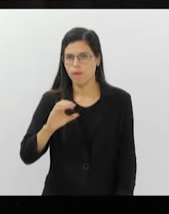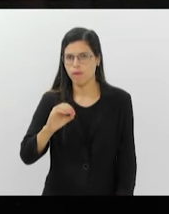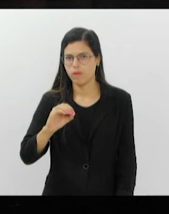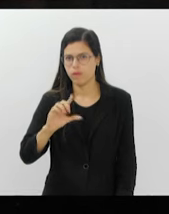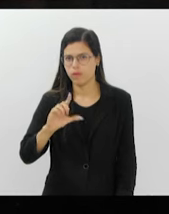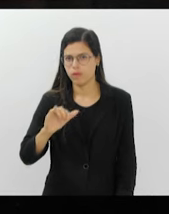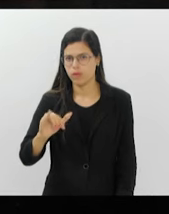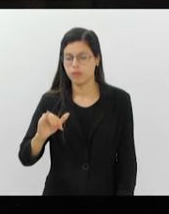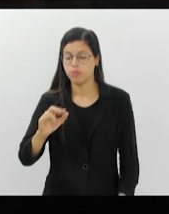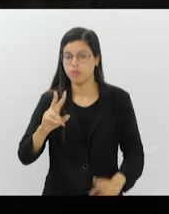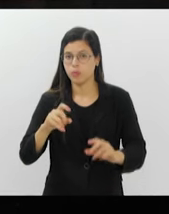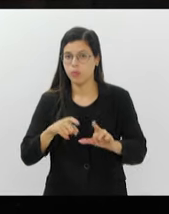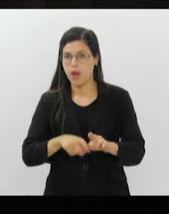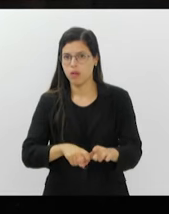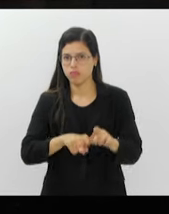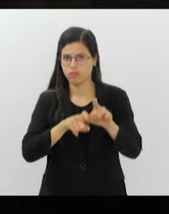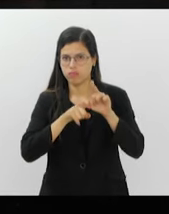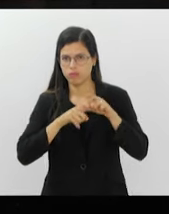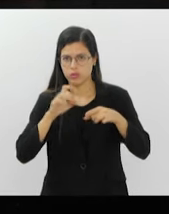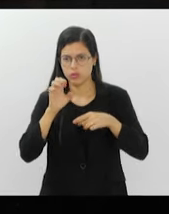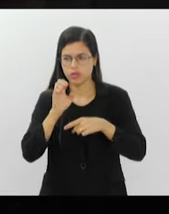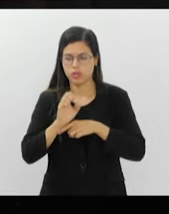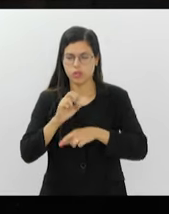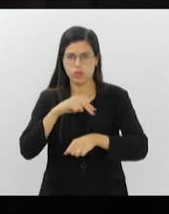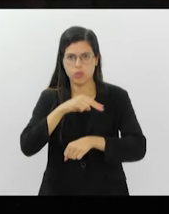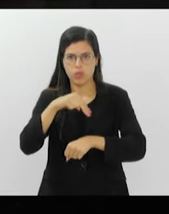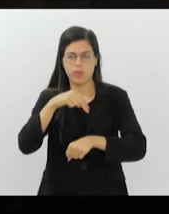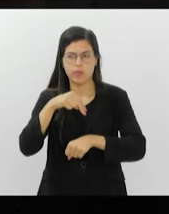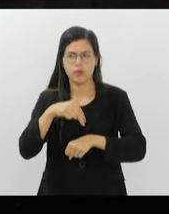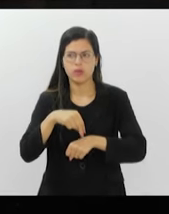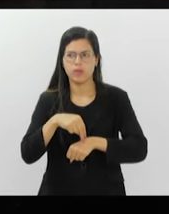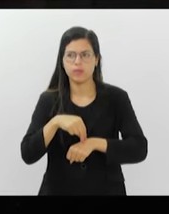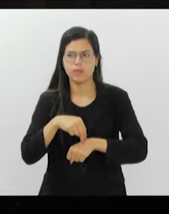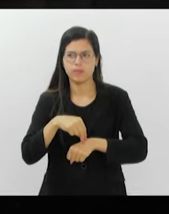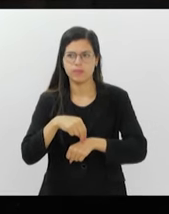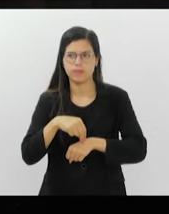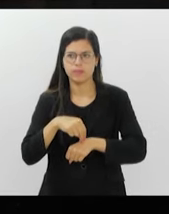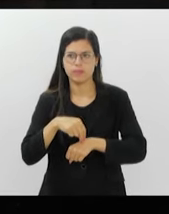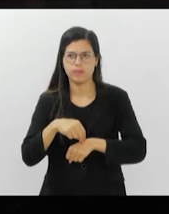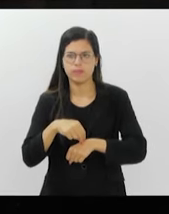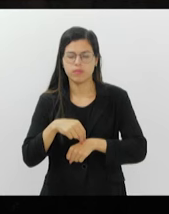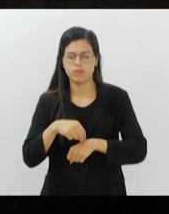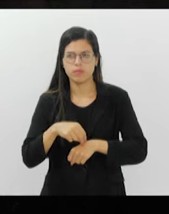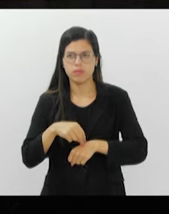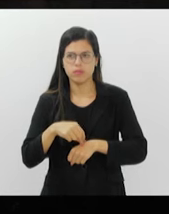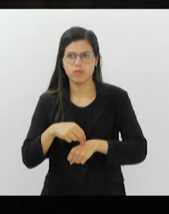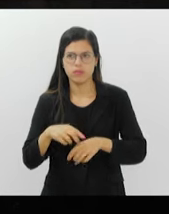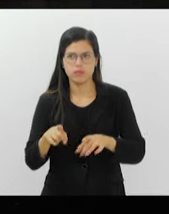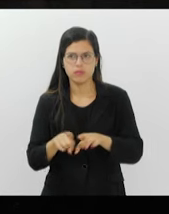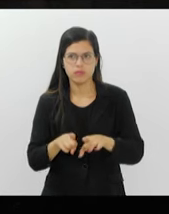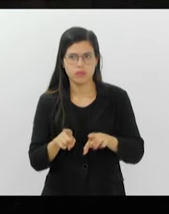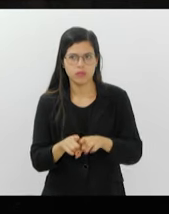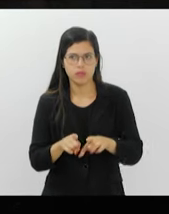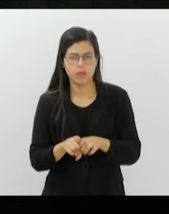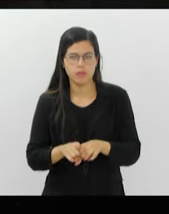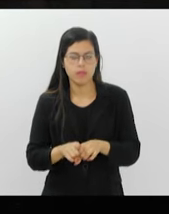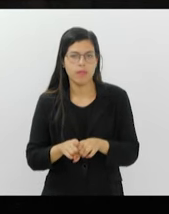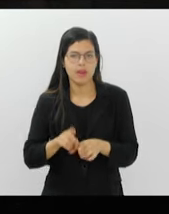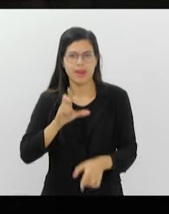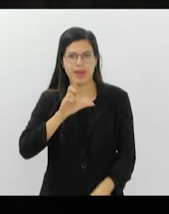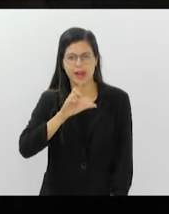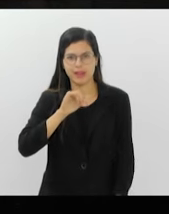dívida do estado com a união e a medida liminar do ministro